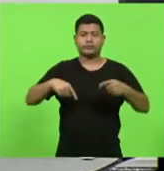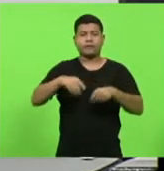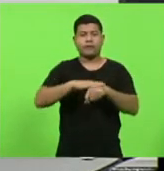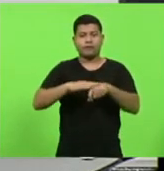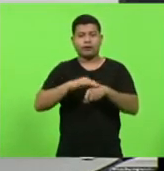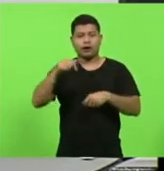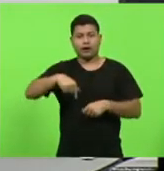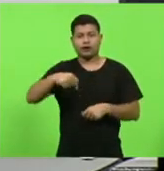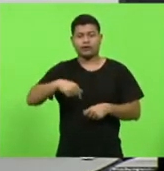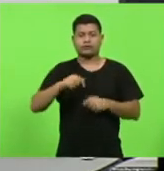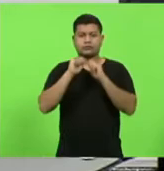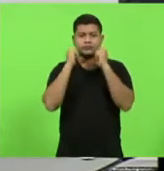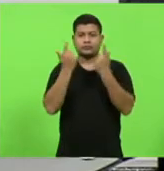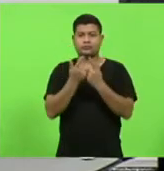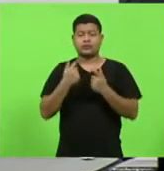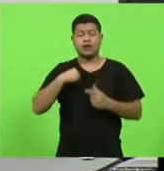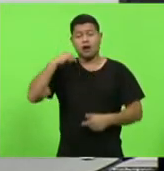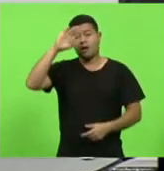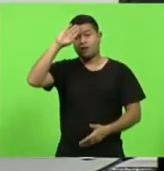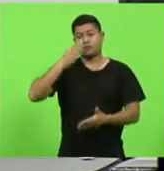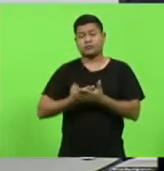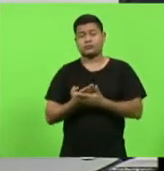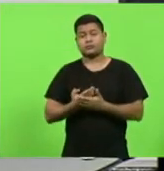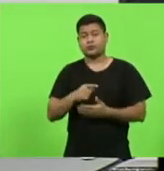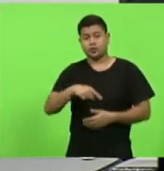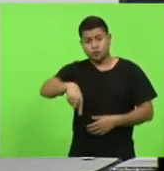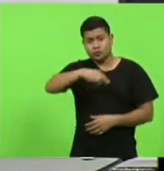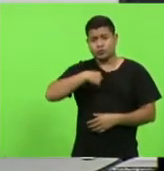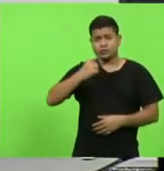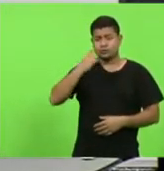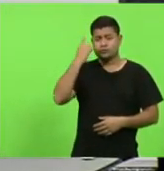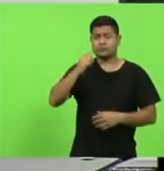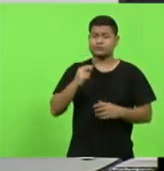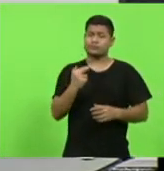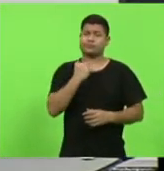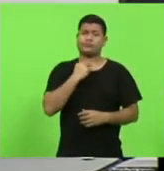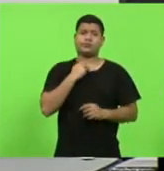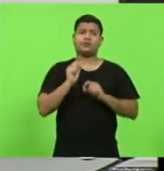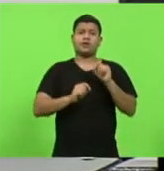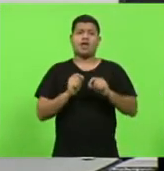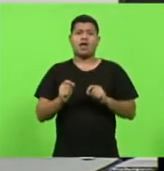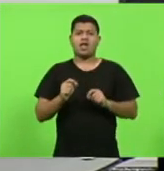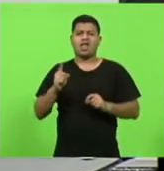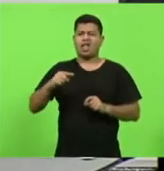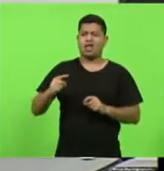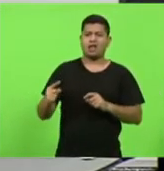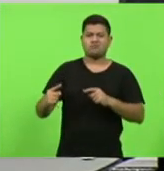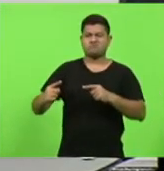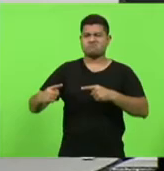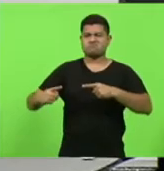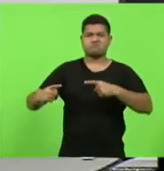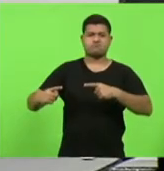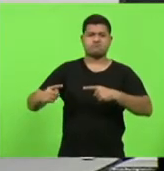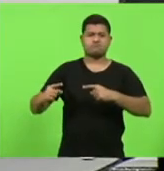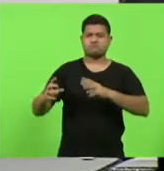que nós, deputados, a gente não pode ficar à mercê de briga,